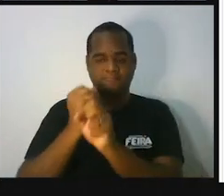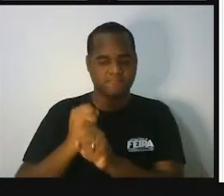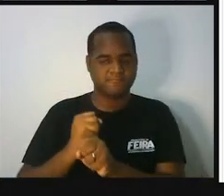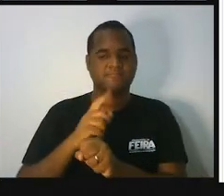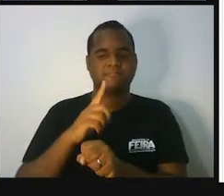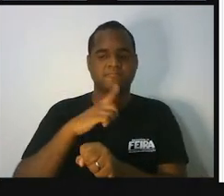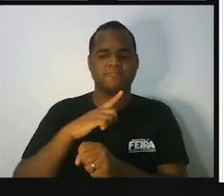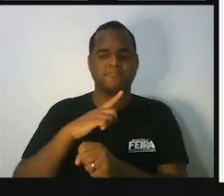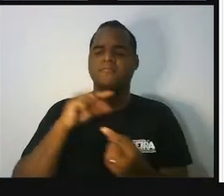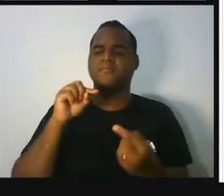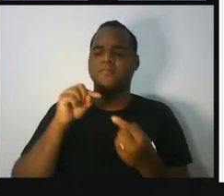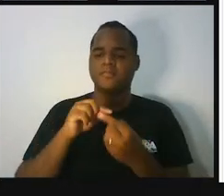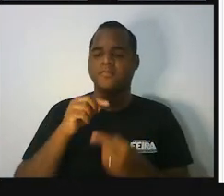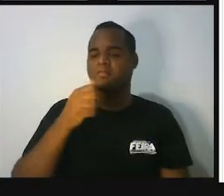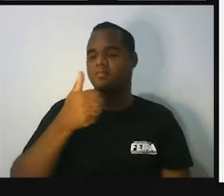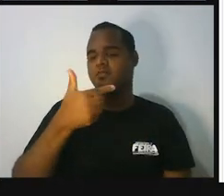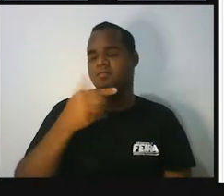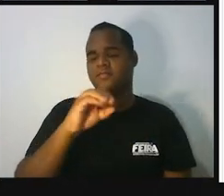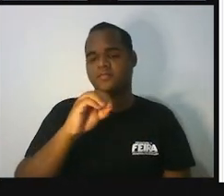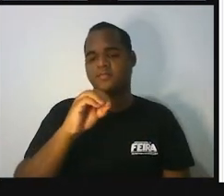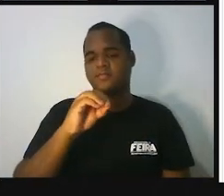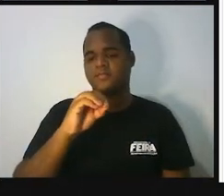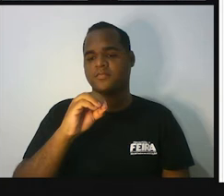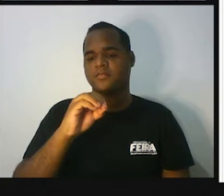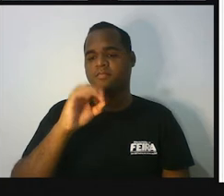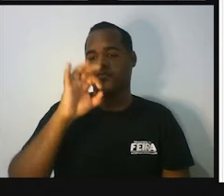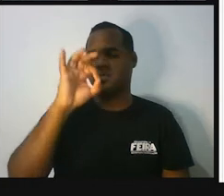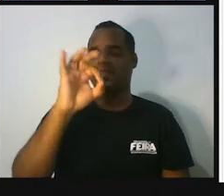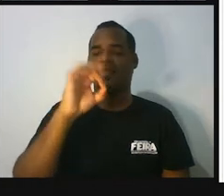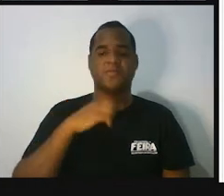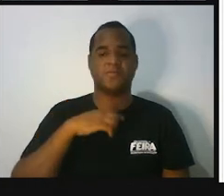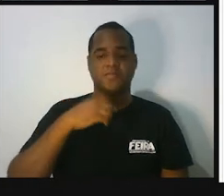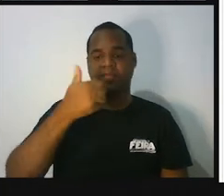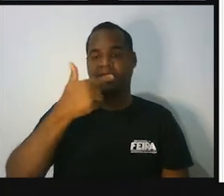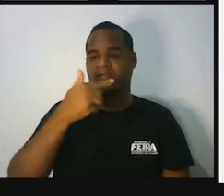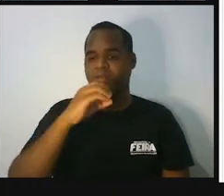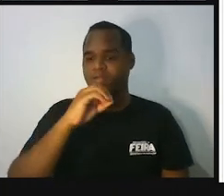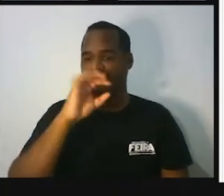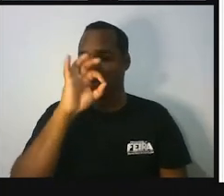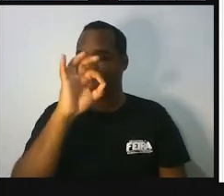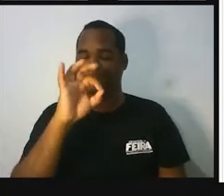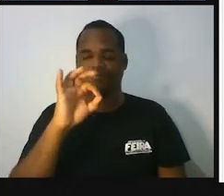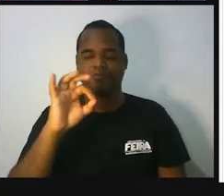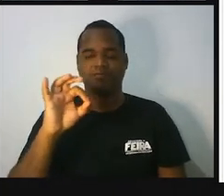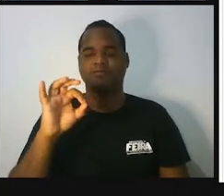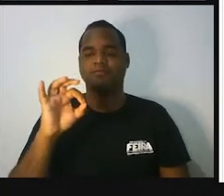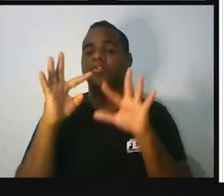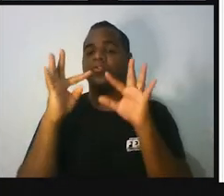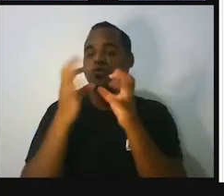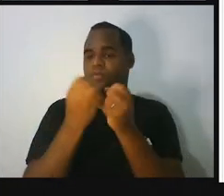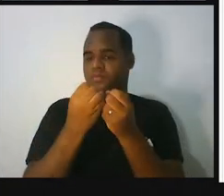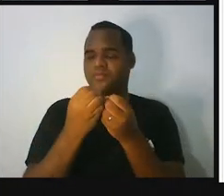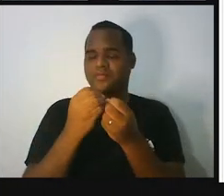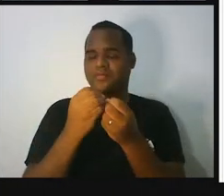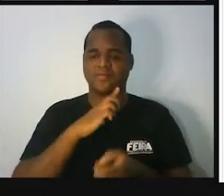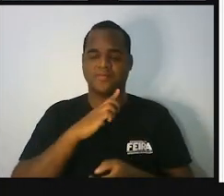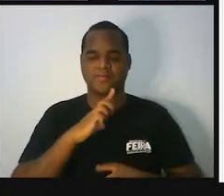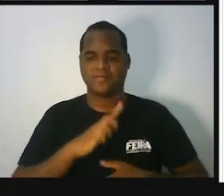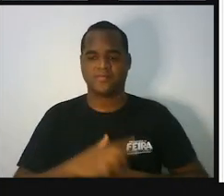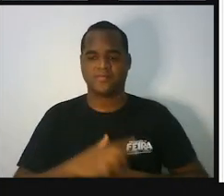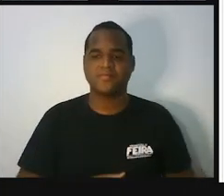têm 120 graus. Absolutamente todos.